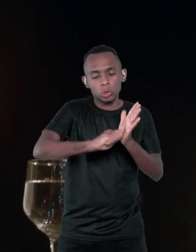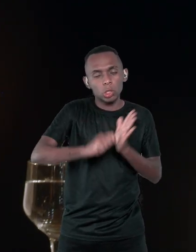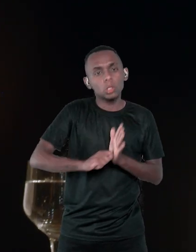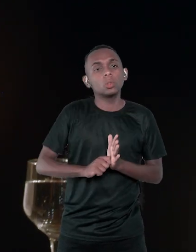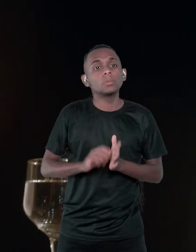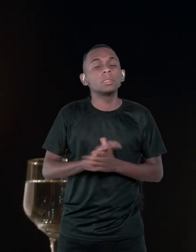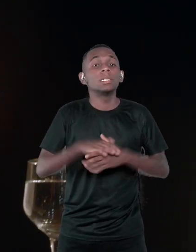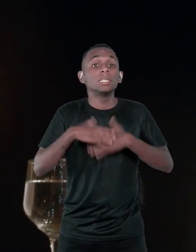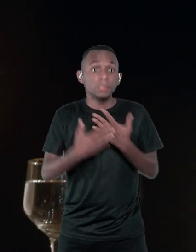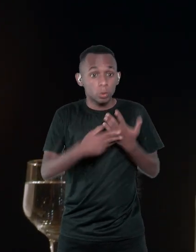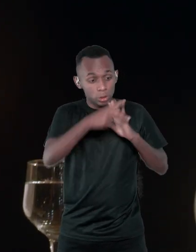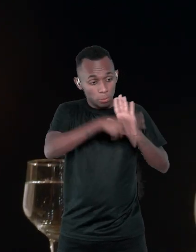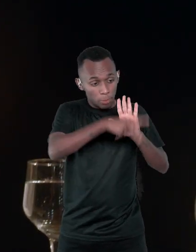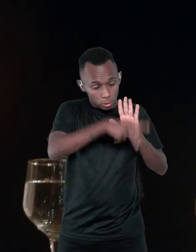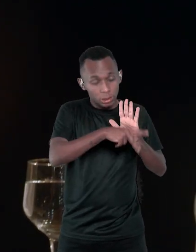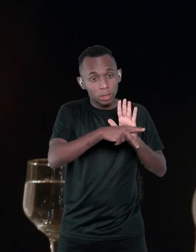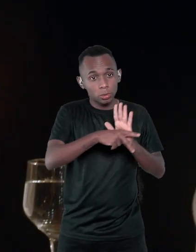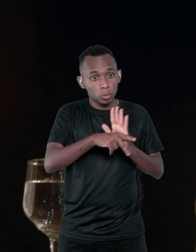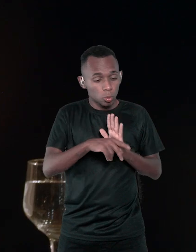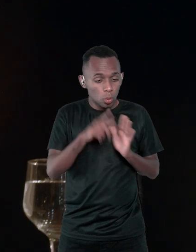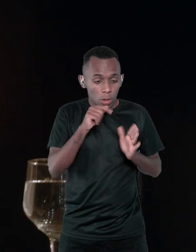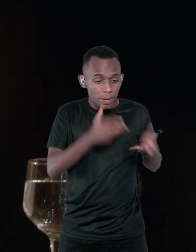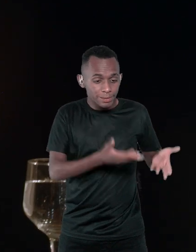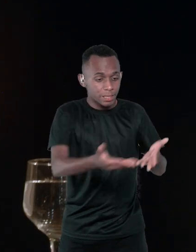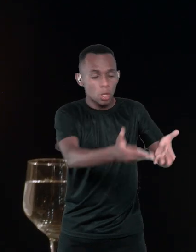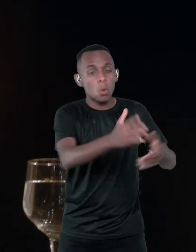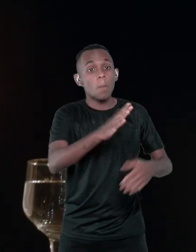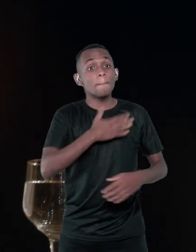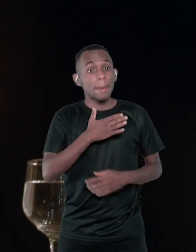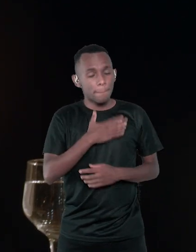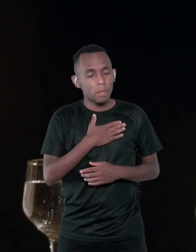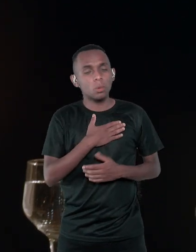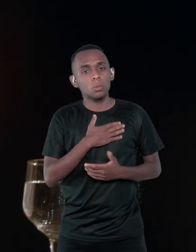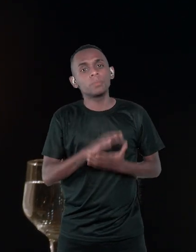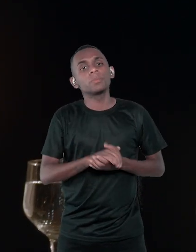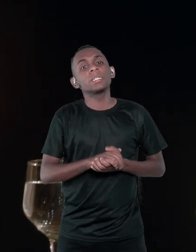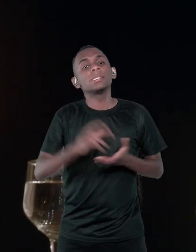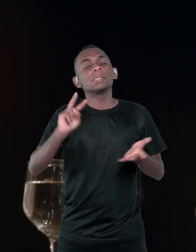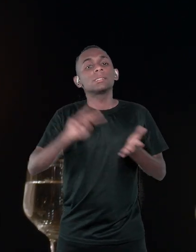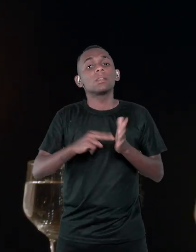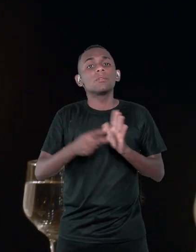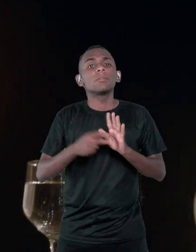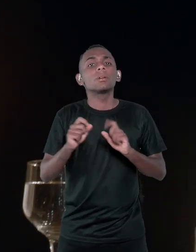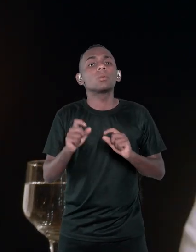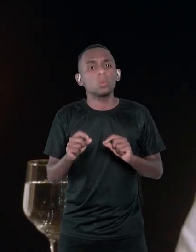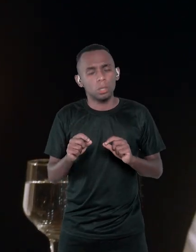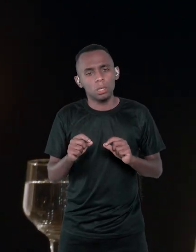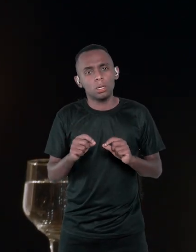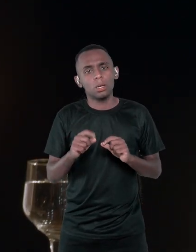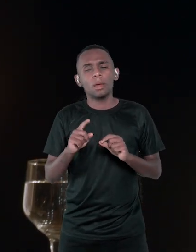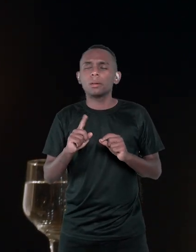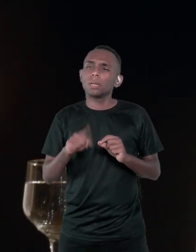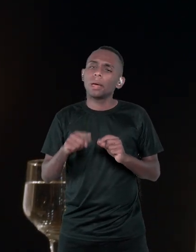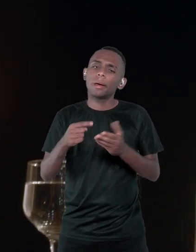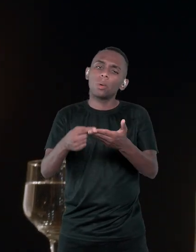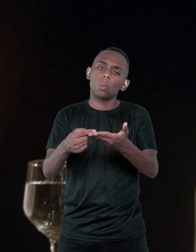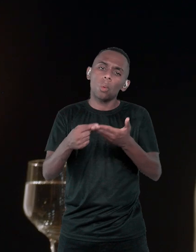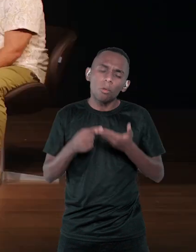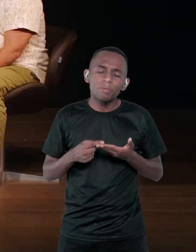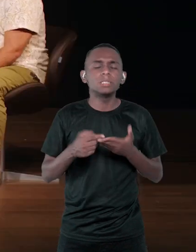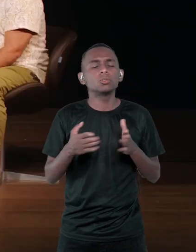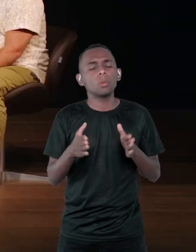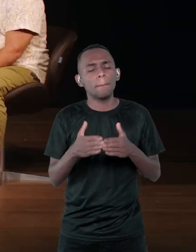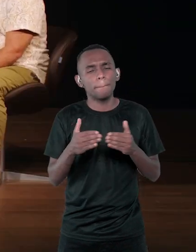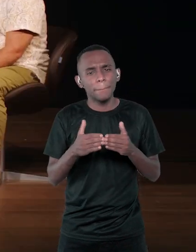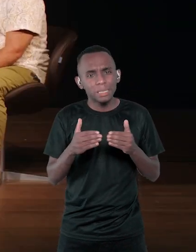Esse Rio é Meu, gente, ele é uma ação que parte de um convite, de um